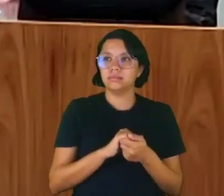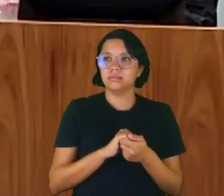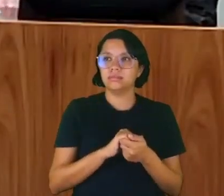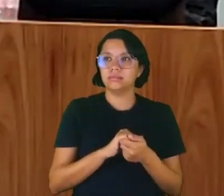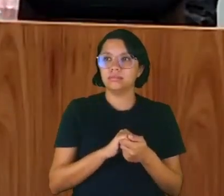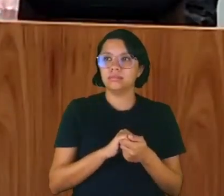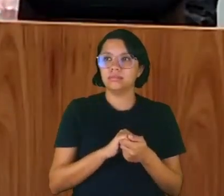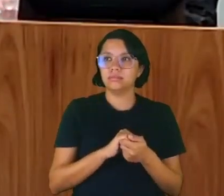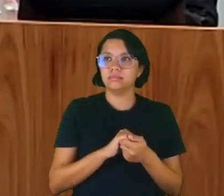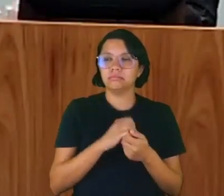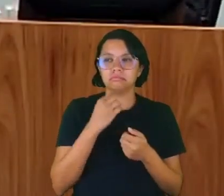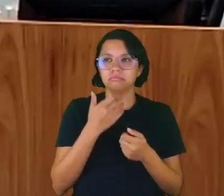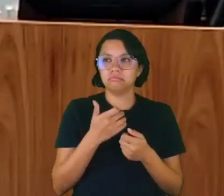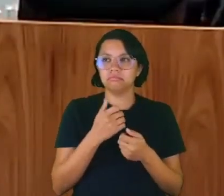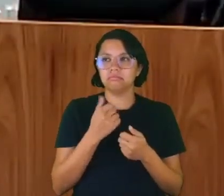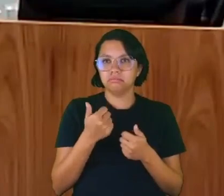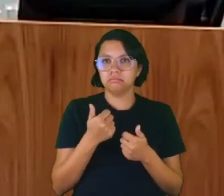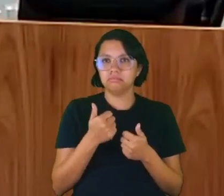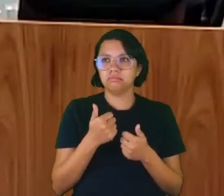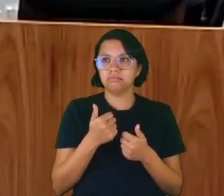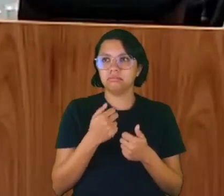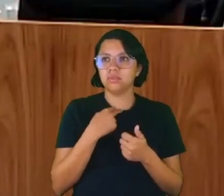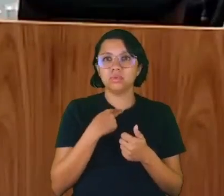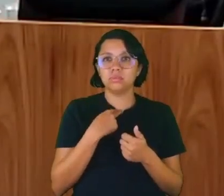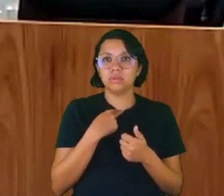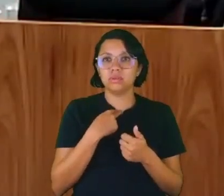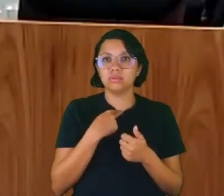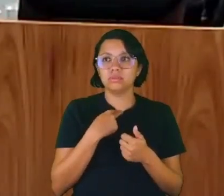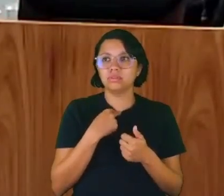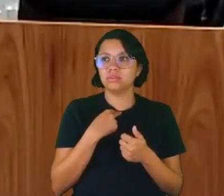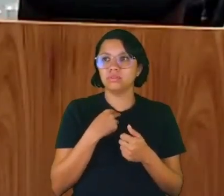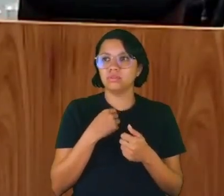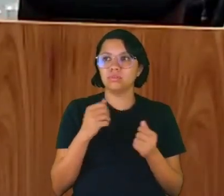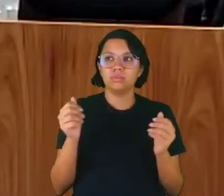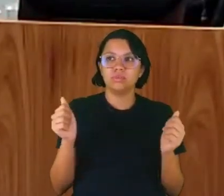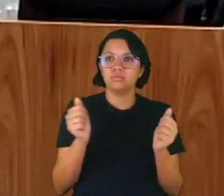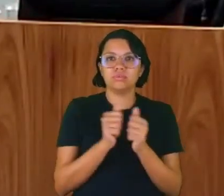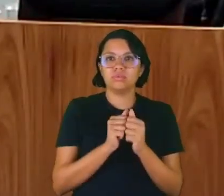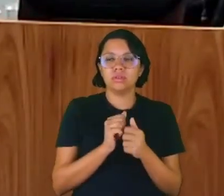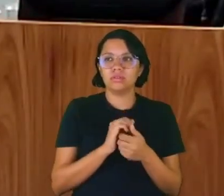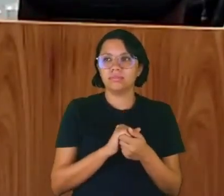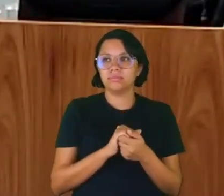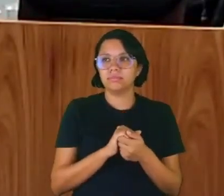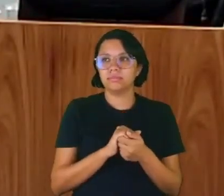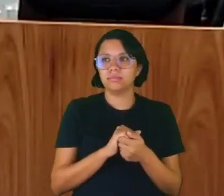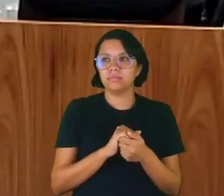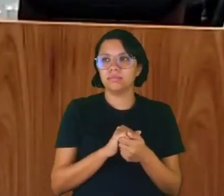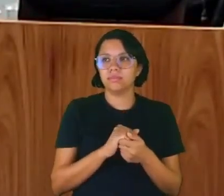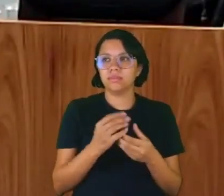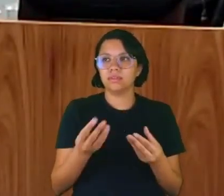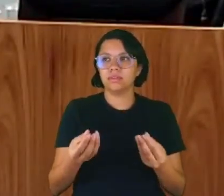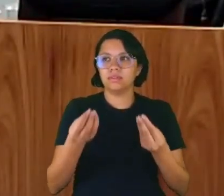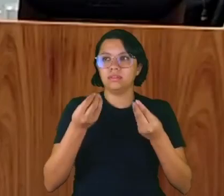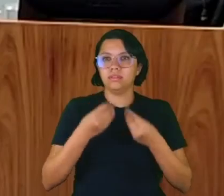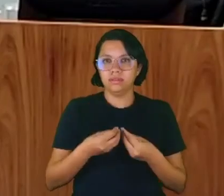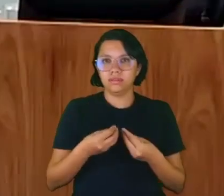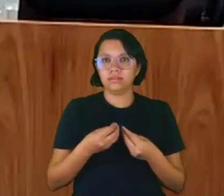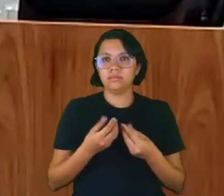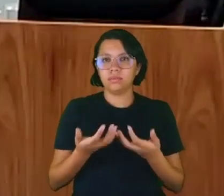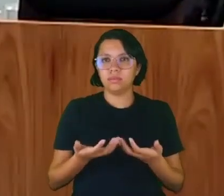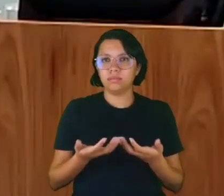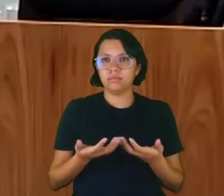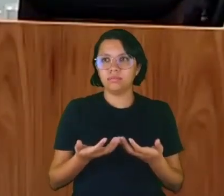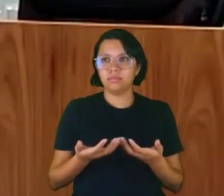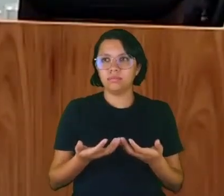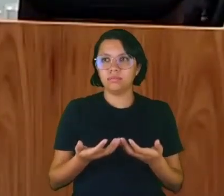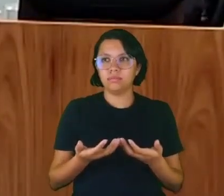Falou? Ganho. Então não pode. Não pode acumular. Essa coisa caiu na minha mão. Eu falei,